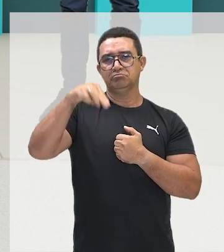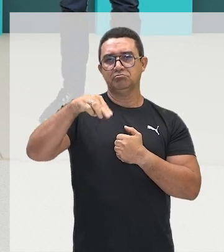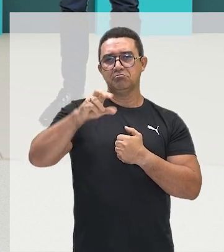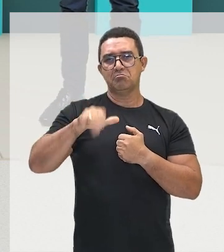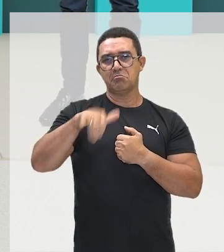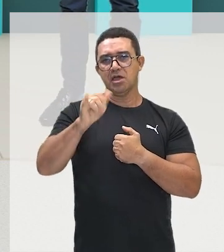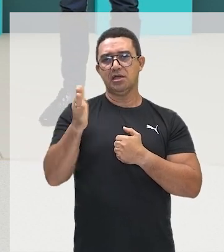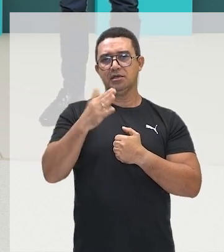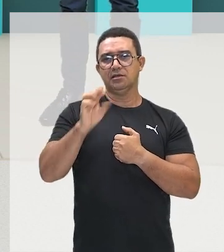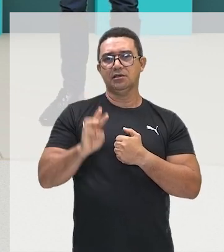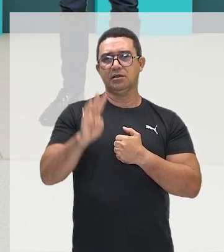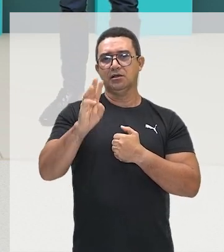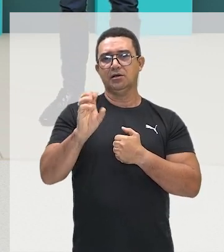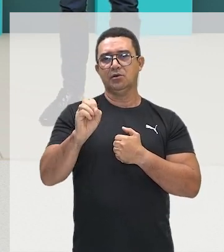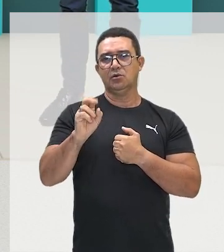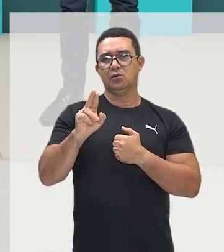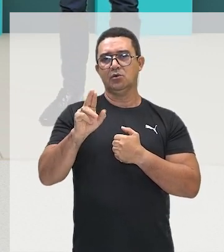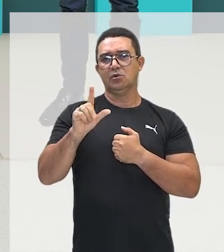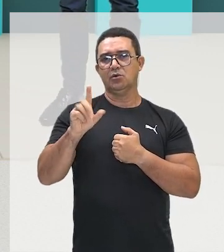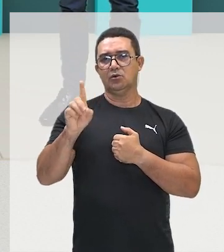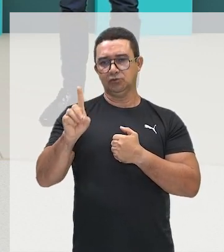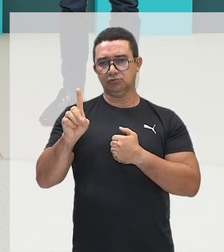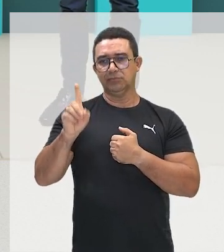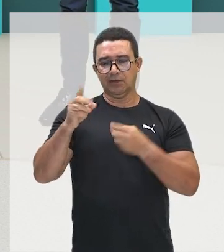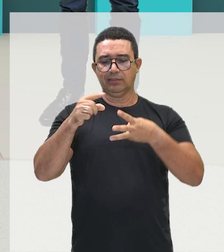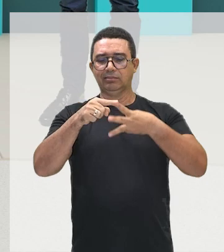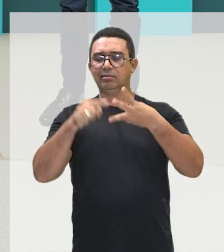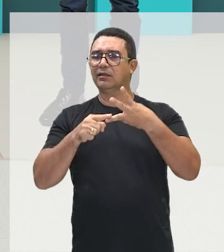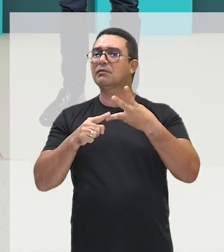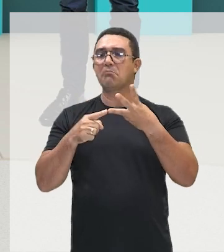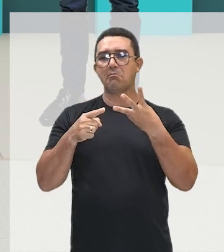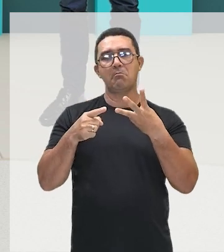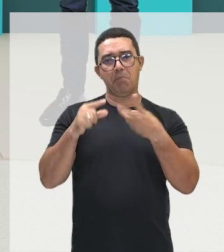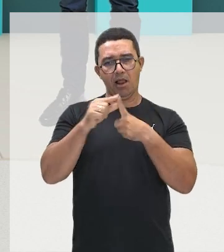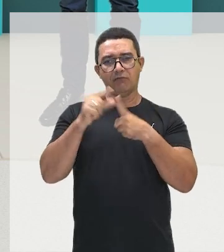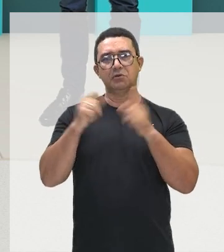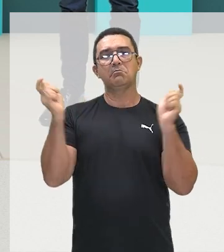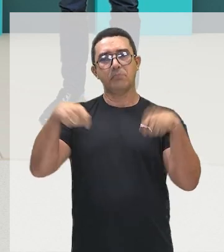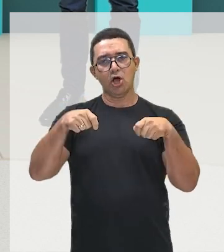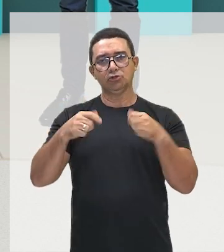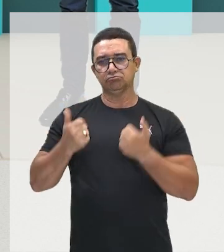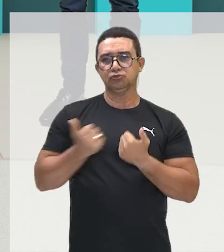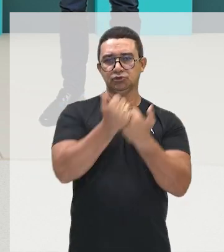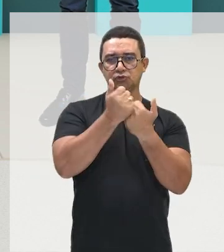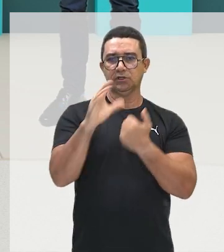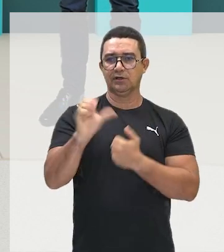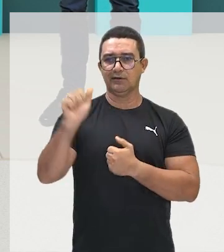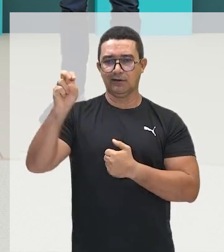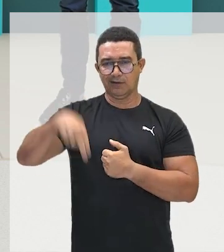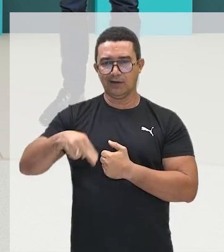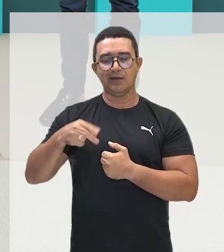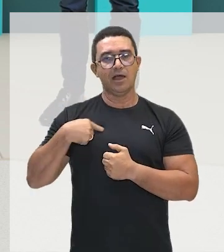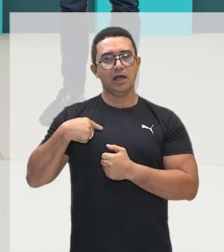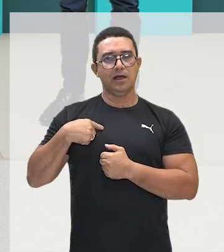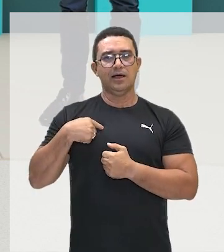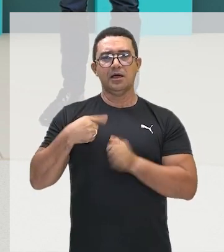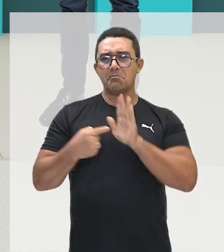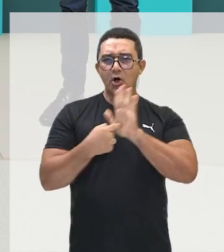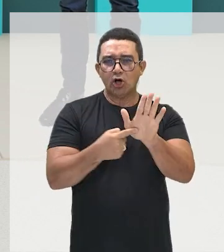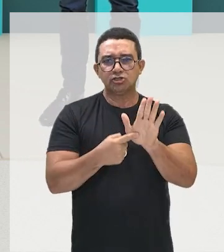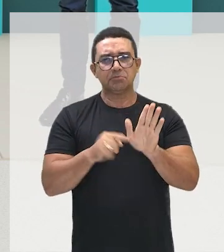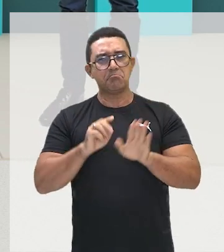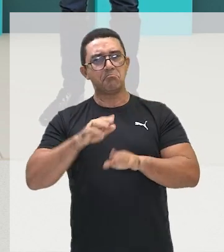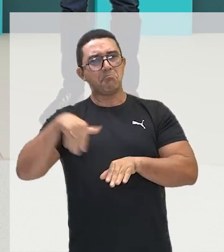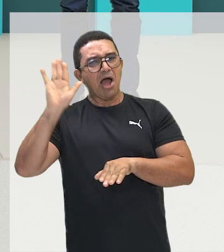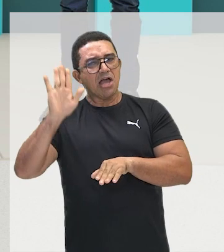se dirigir, pedir algo a alguém, você vai utilizar, então, o verbo could, e você vai passar um pouco mais uma ideia, assim, de